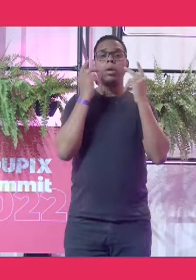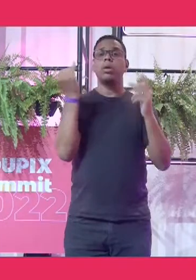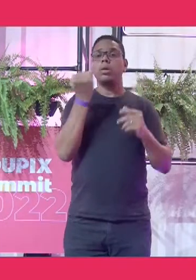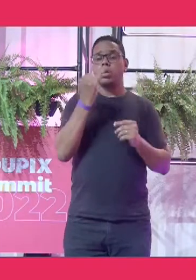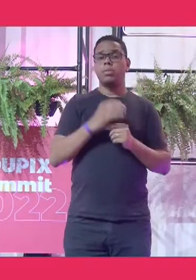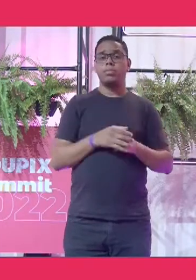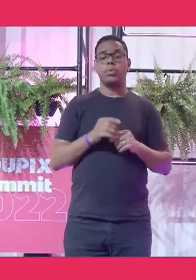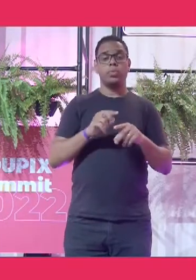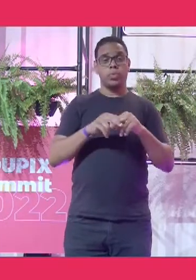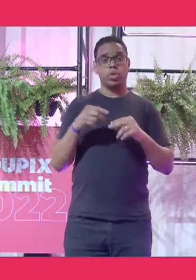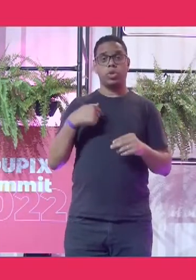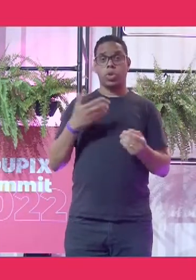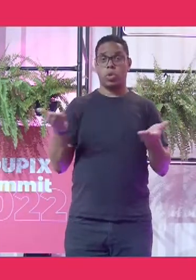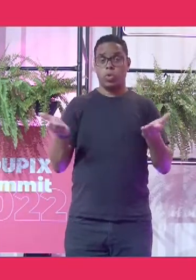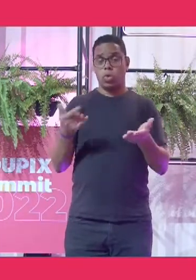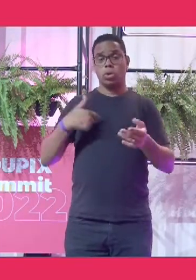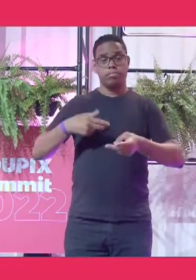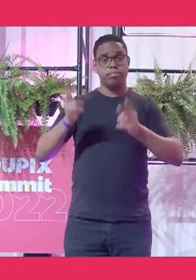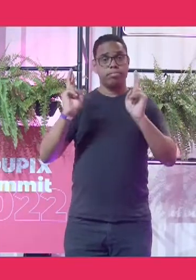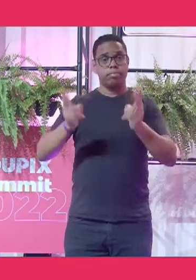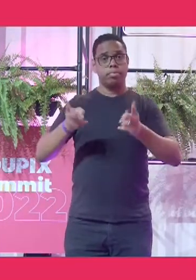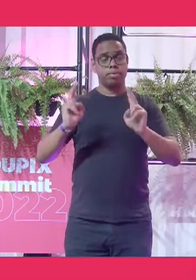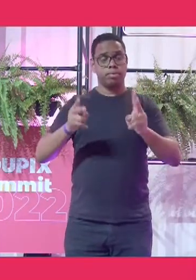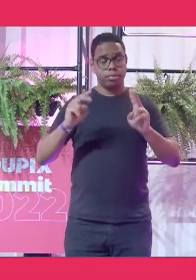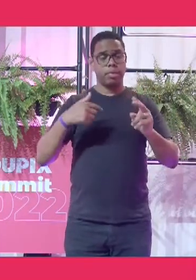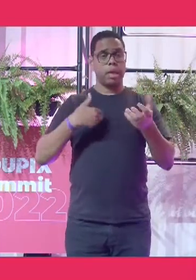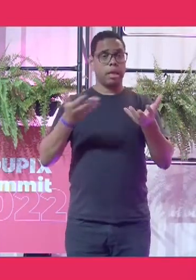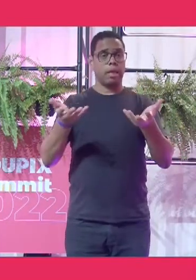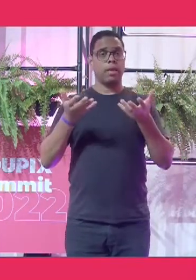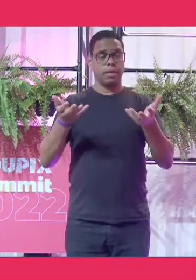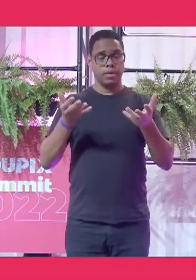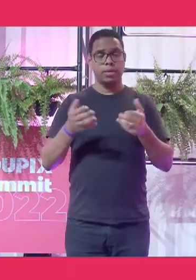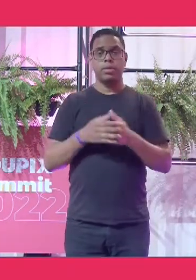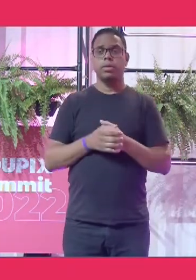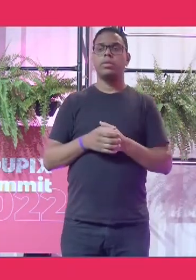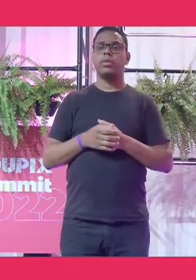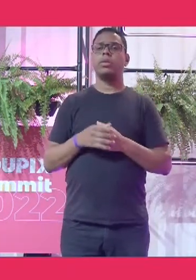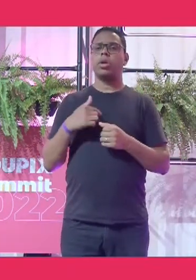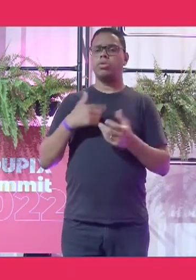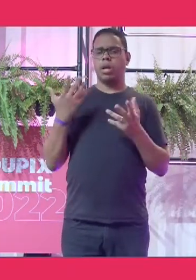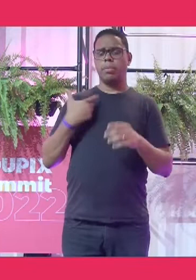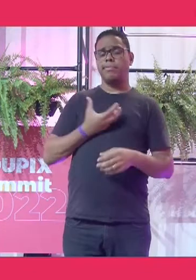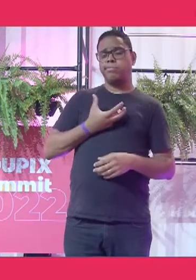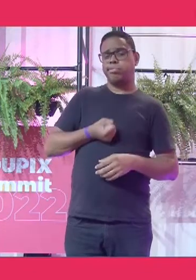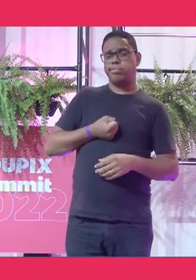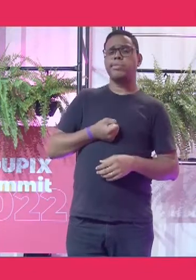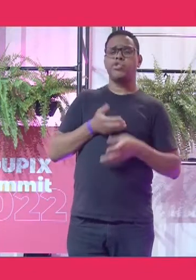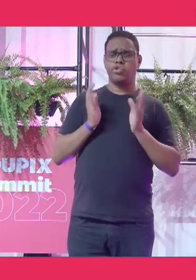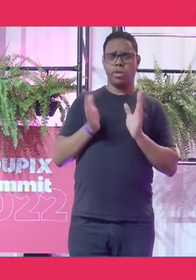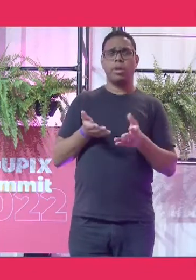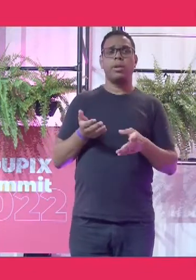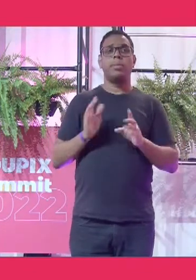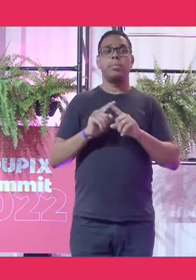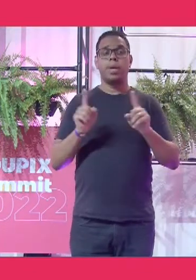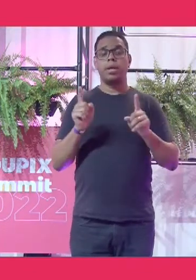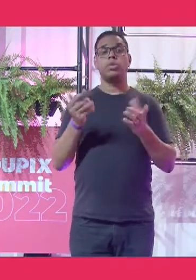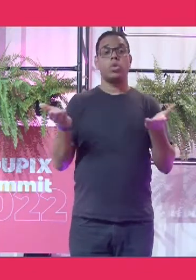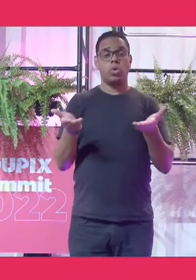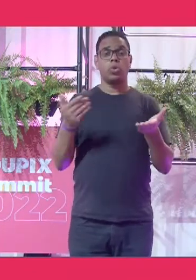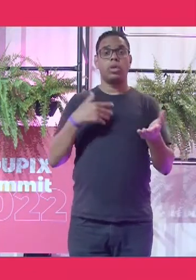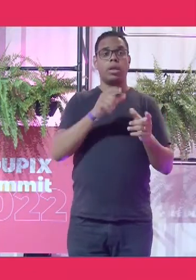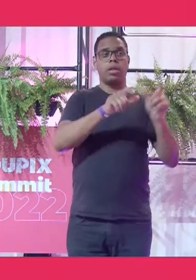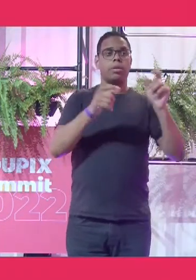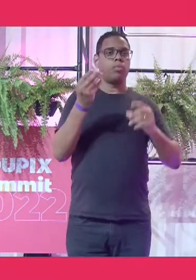o que me faz hoje continuar... querendo fazer, eu já me frustrei muito também, é saber que tem muita gente